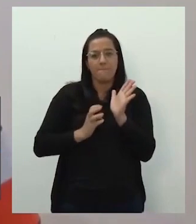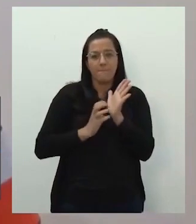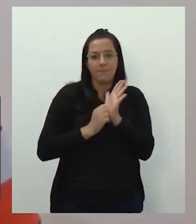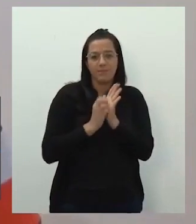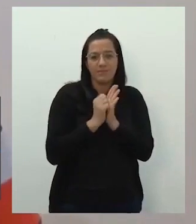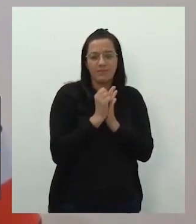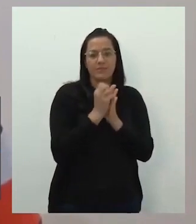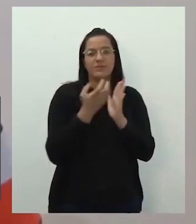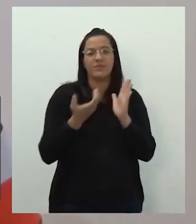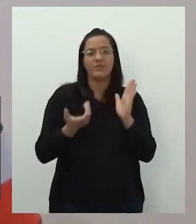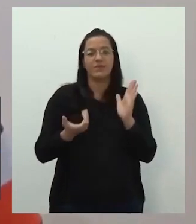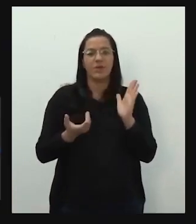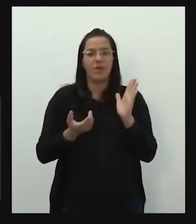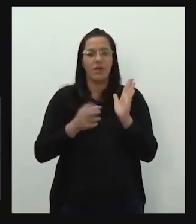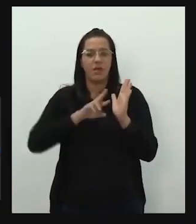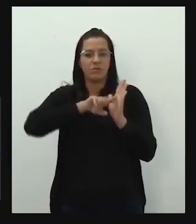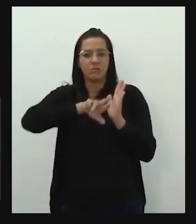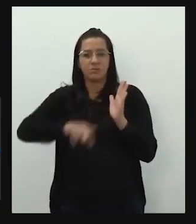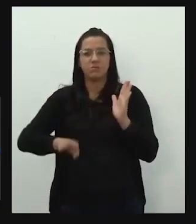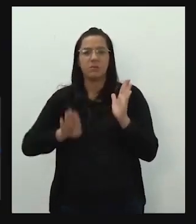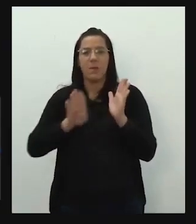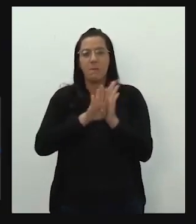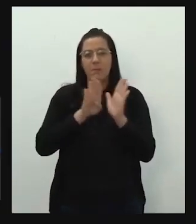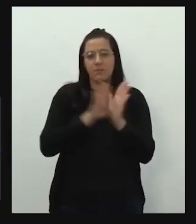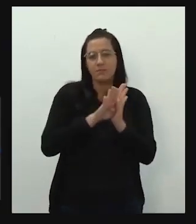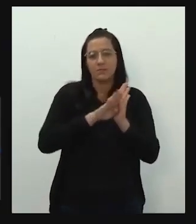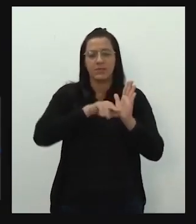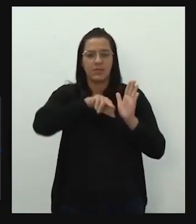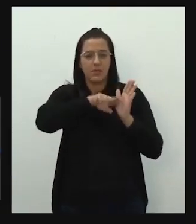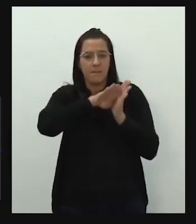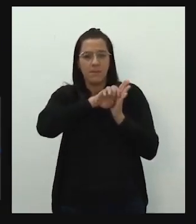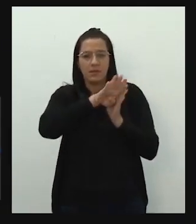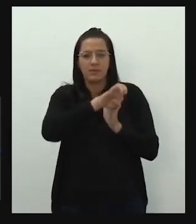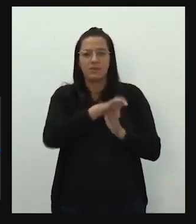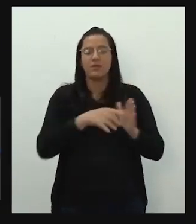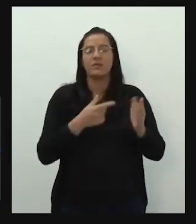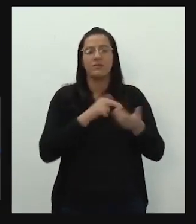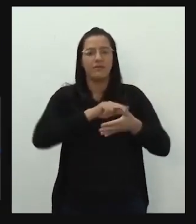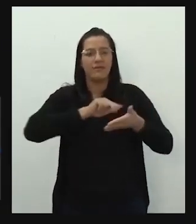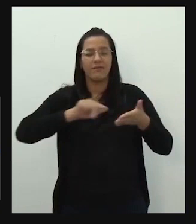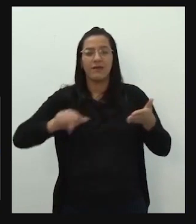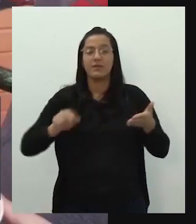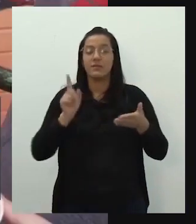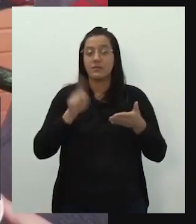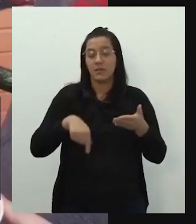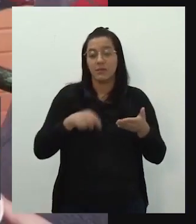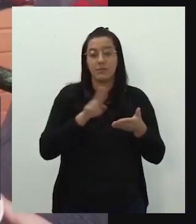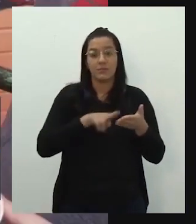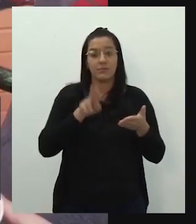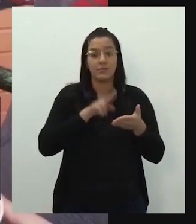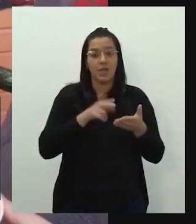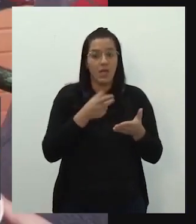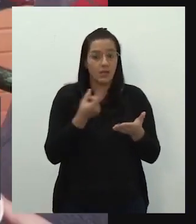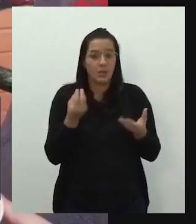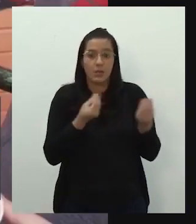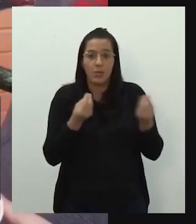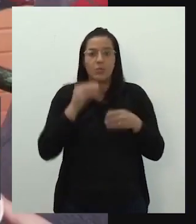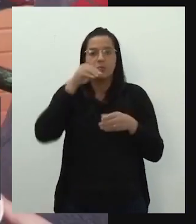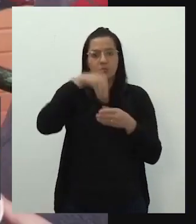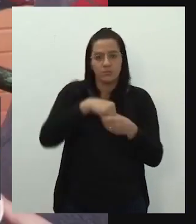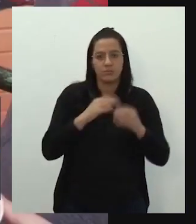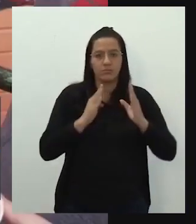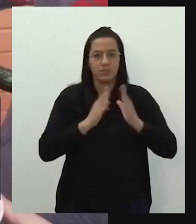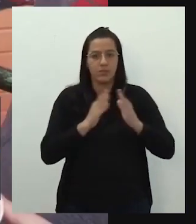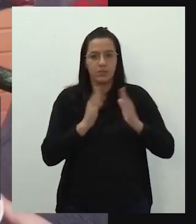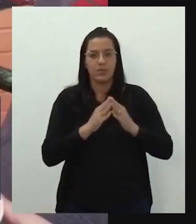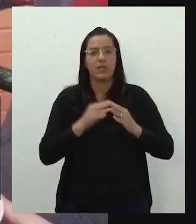de vários locais da escola, como maçaneta, cadeira, entre outros. Essa prática também é possível realizar em casa, coletando